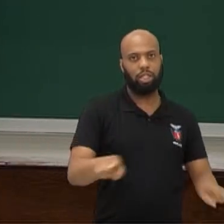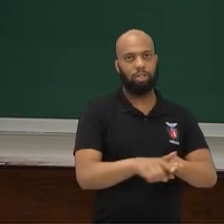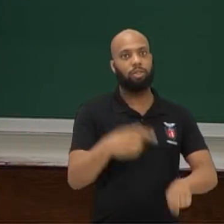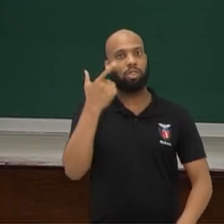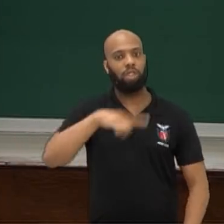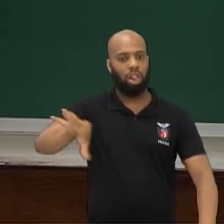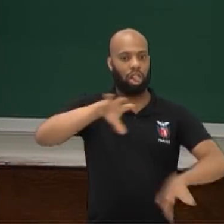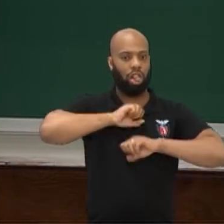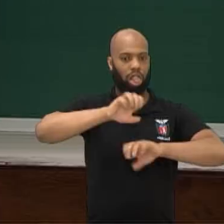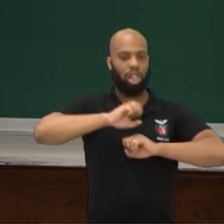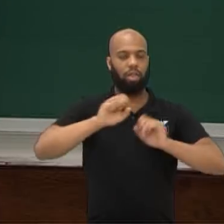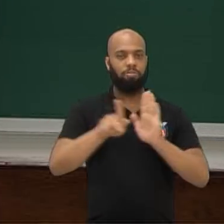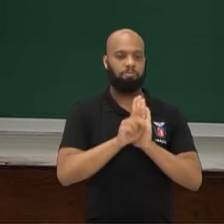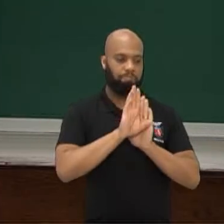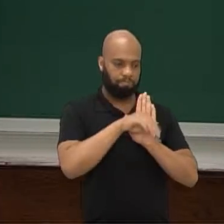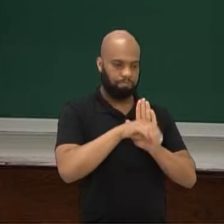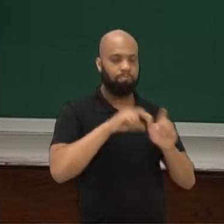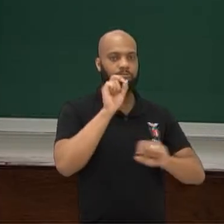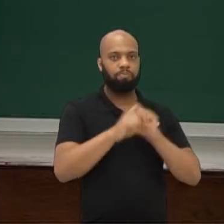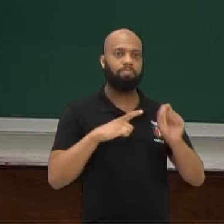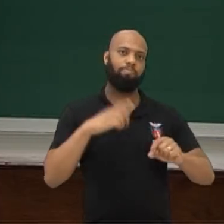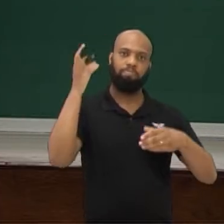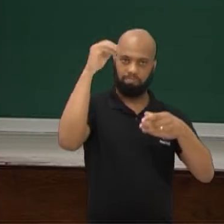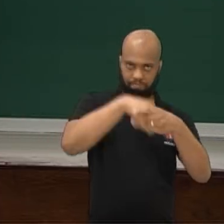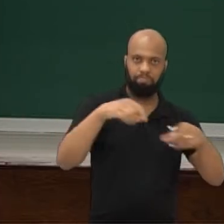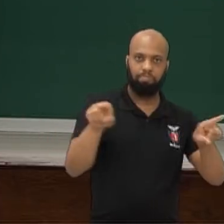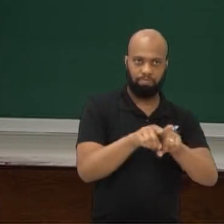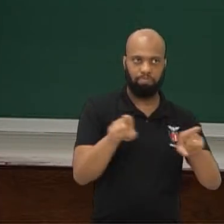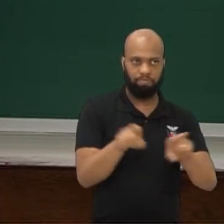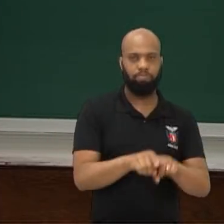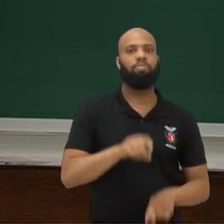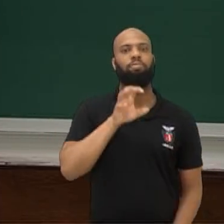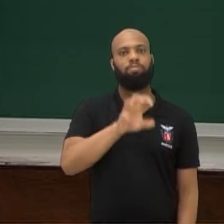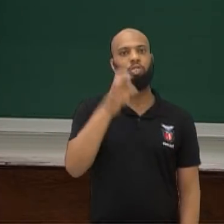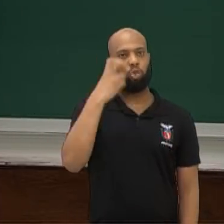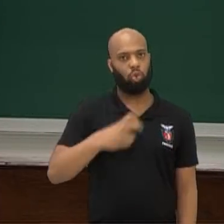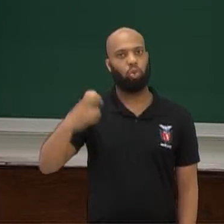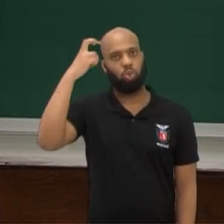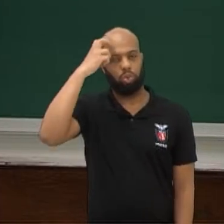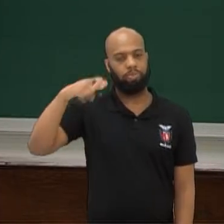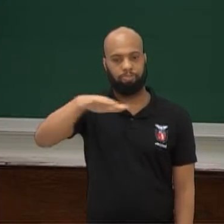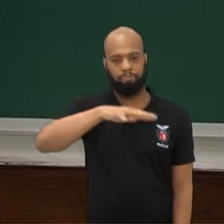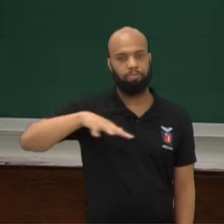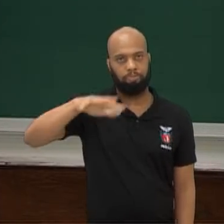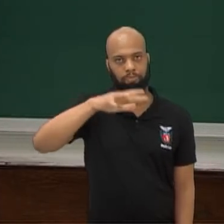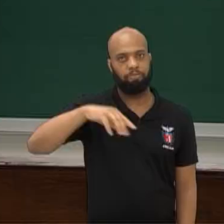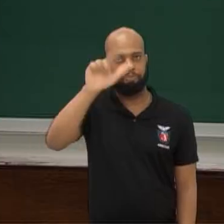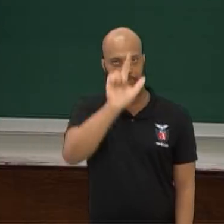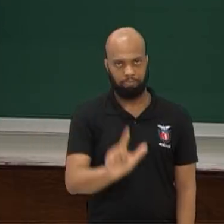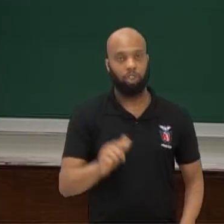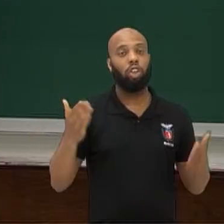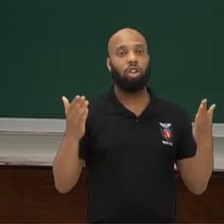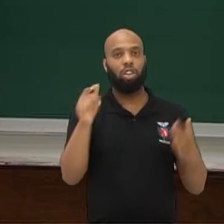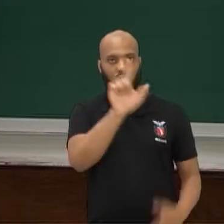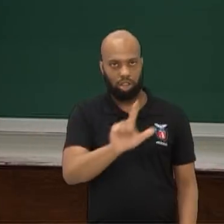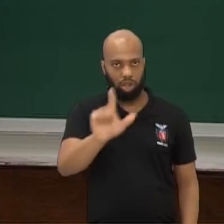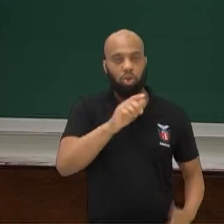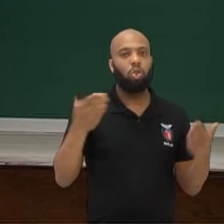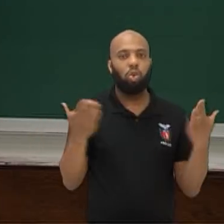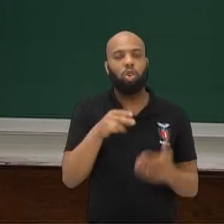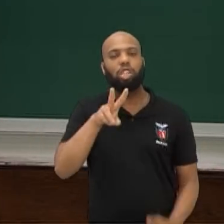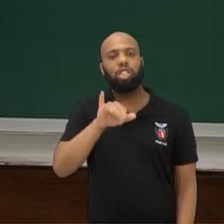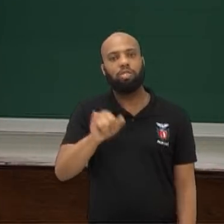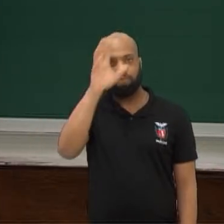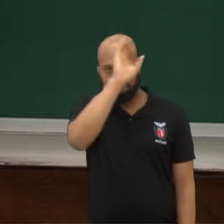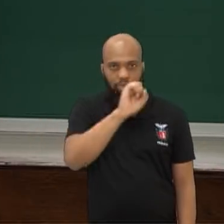se apropriarem aí dos conceitos que perfazem aí o repertório cultural do campo da literatura, né? Então, hoje a gente agora vai aprender,